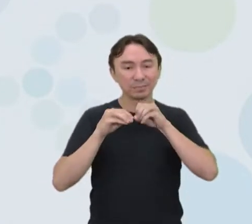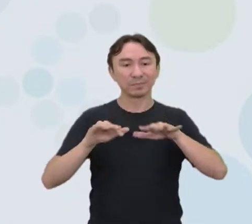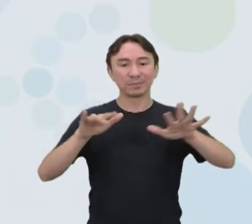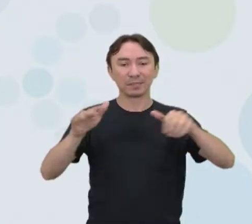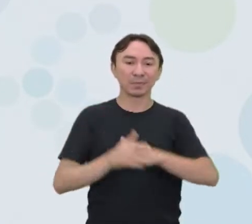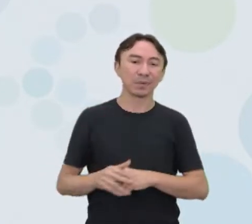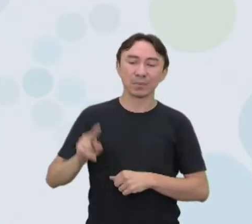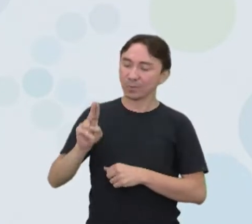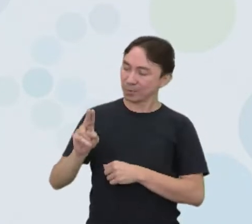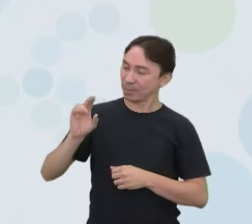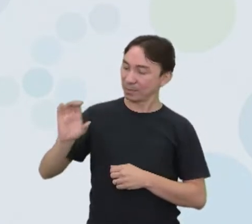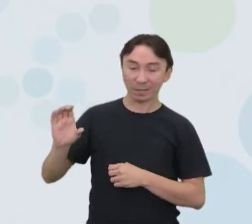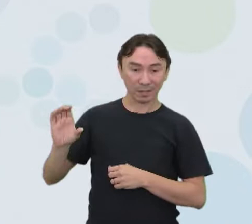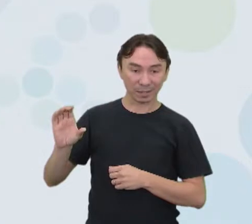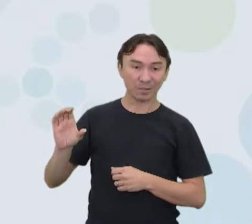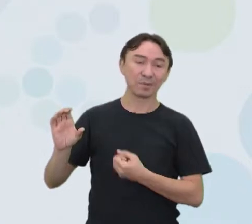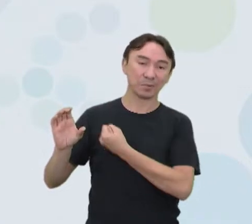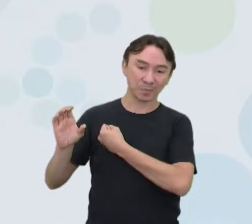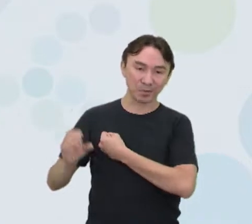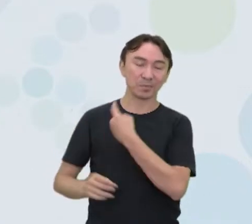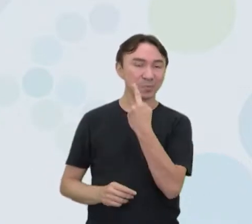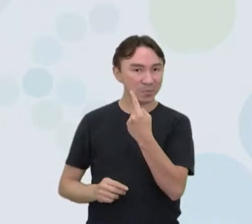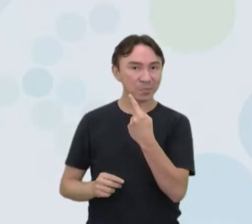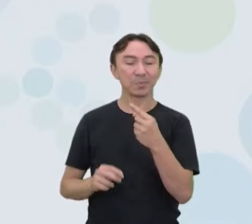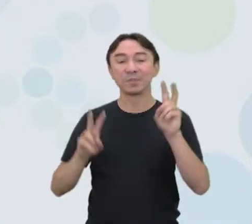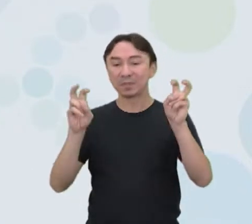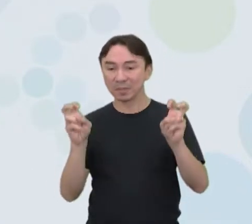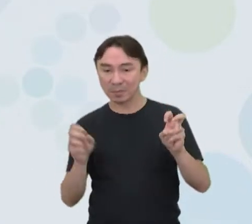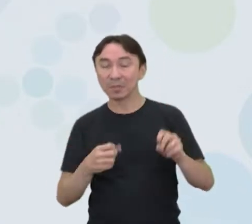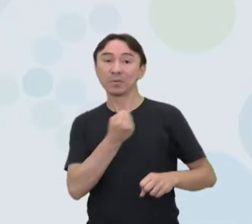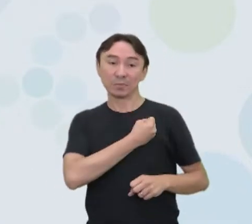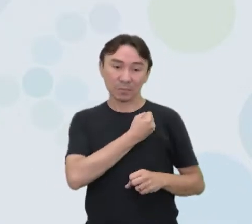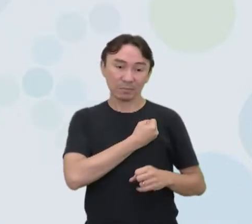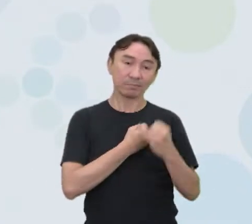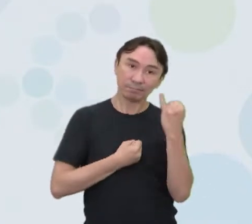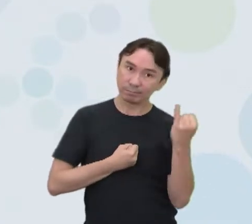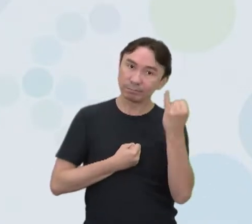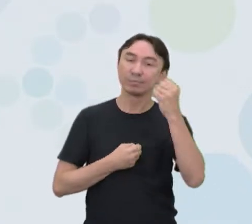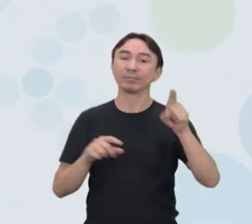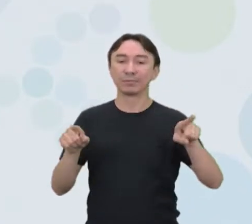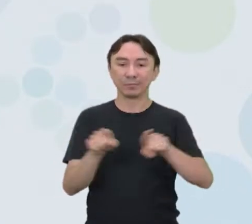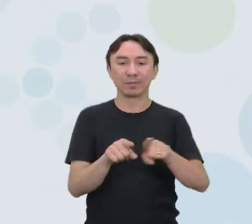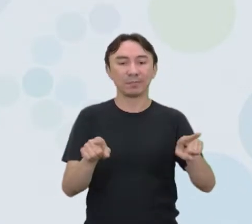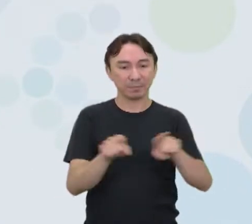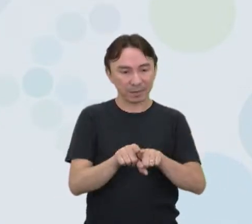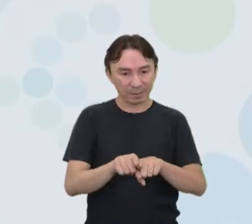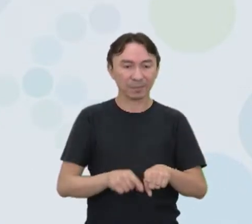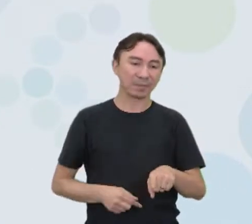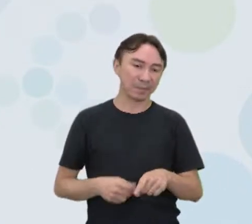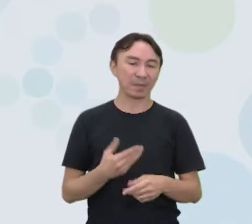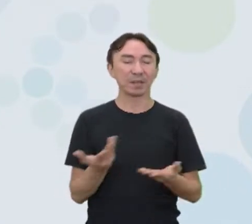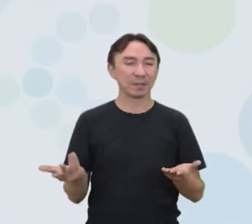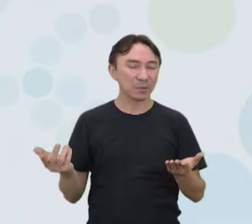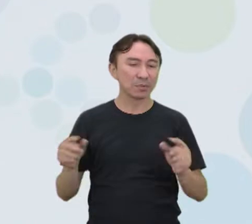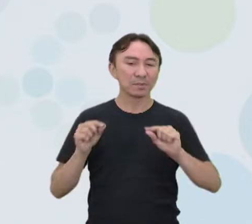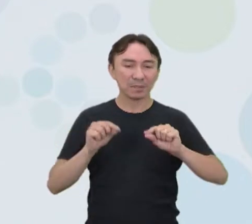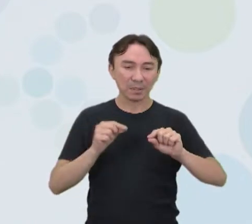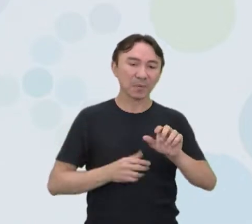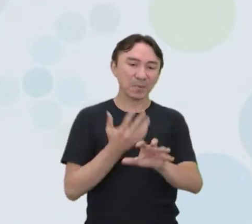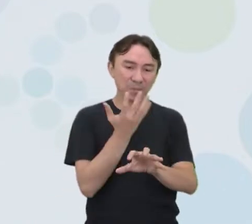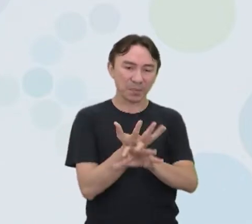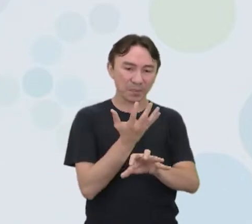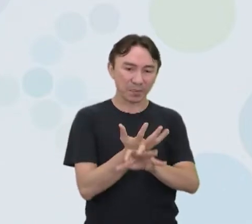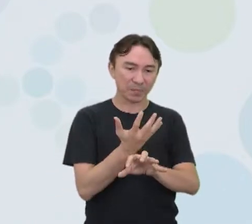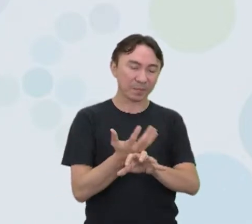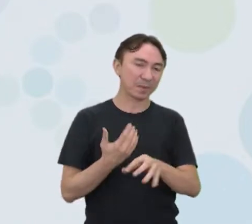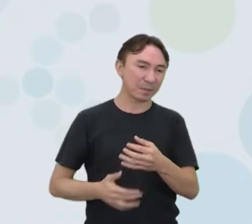importam, claro, números importam muito. Muito, E aí, nosso componente curricular, o População em Índices,